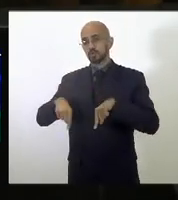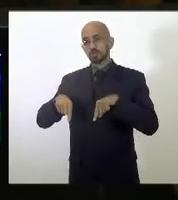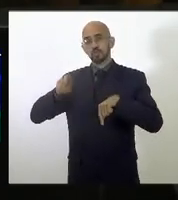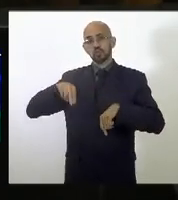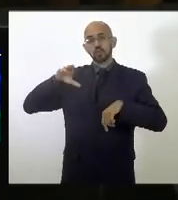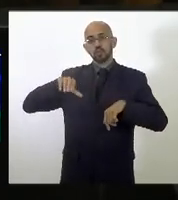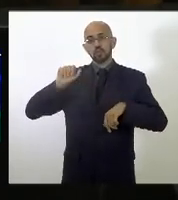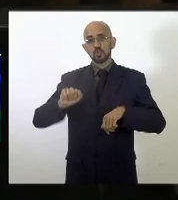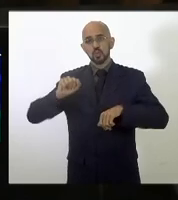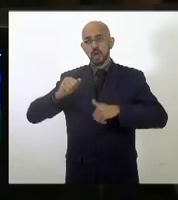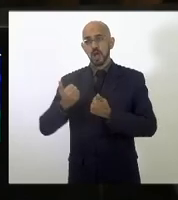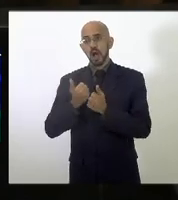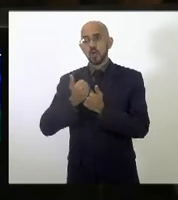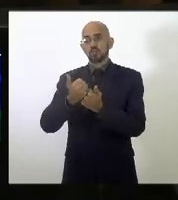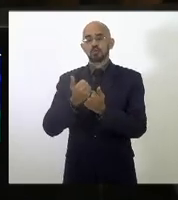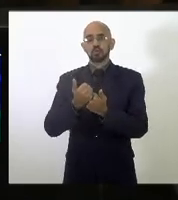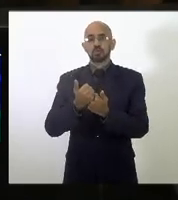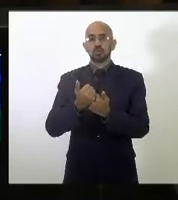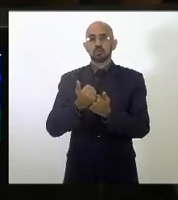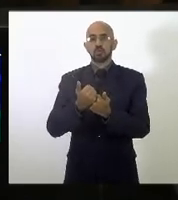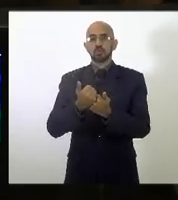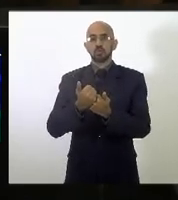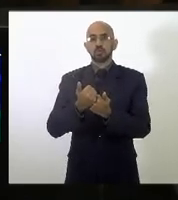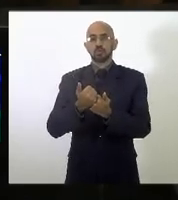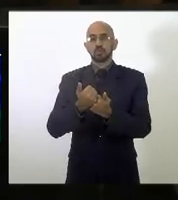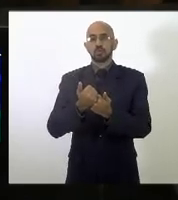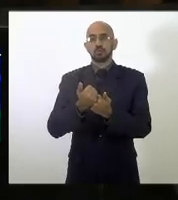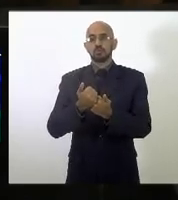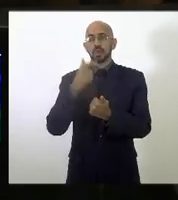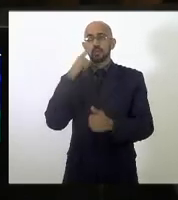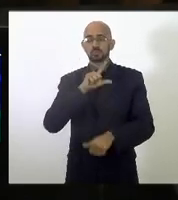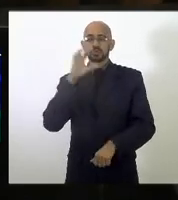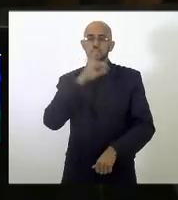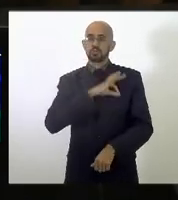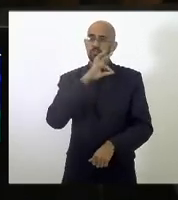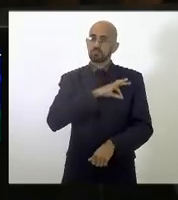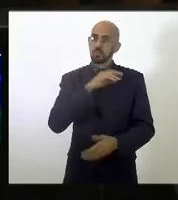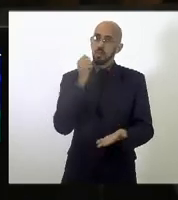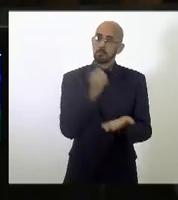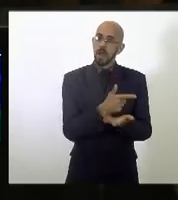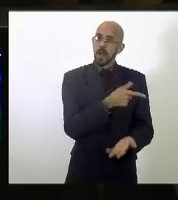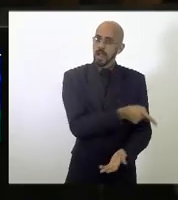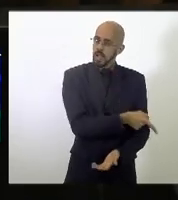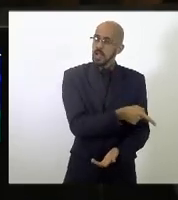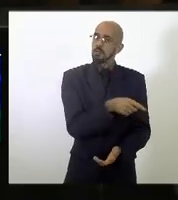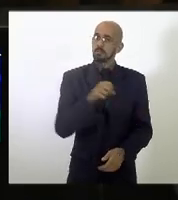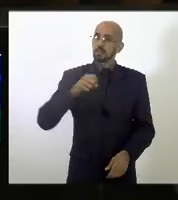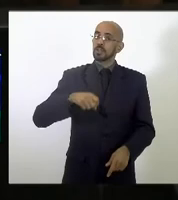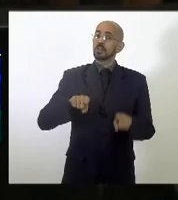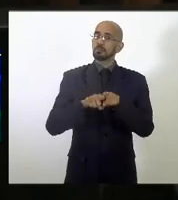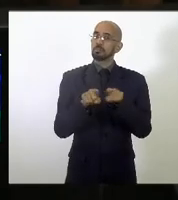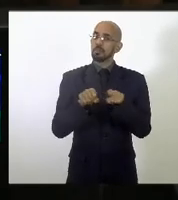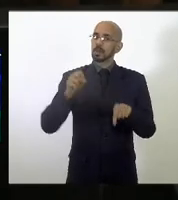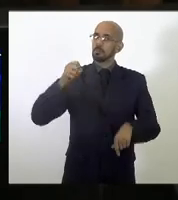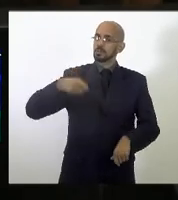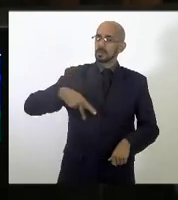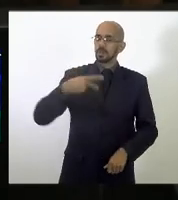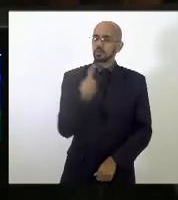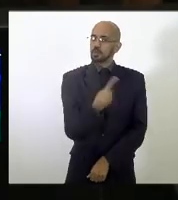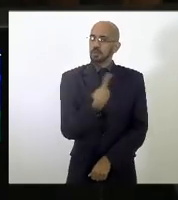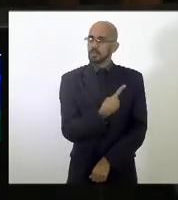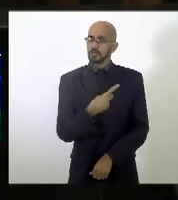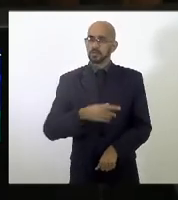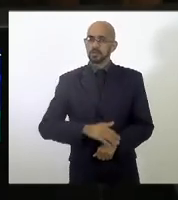contribuiu para ter a quantidade de dinheiro que eles recebem por essas aposentadorias. E quando você recebe algo